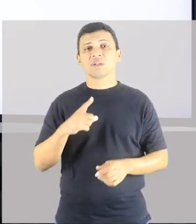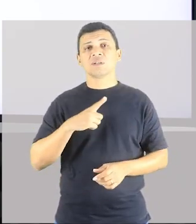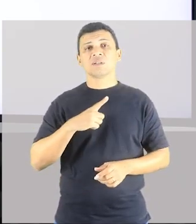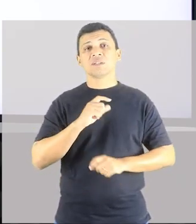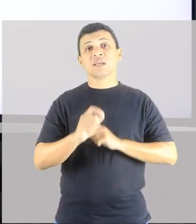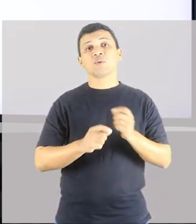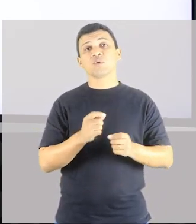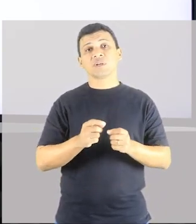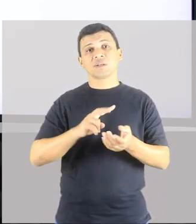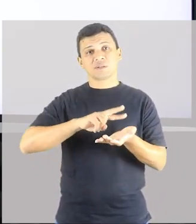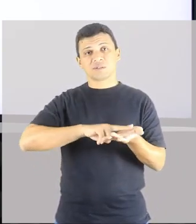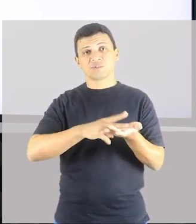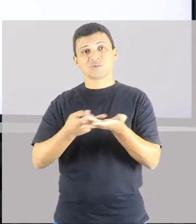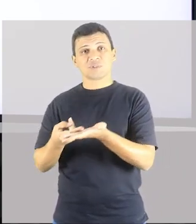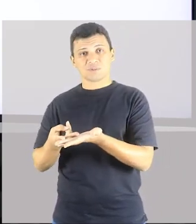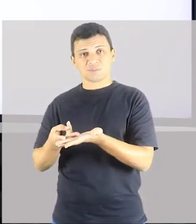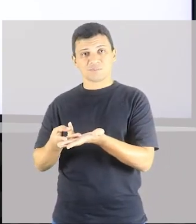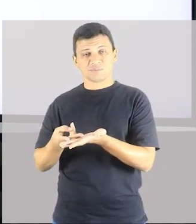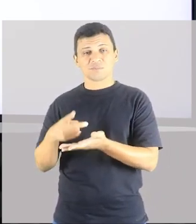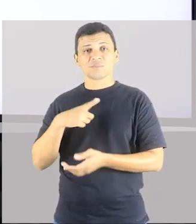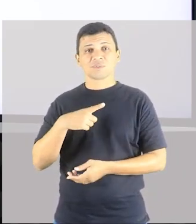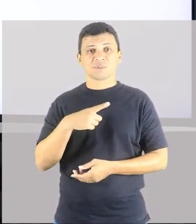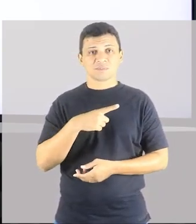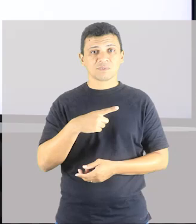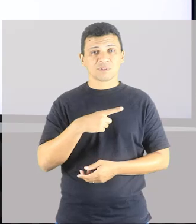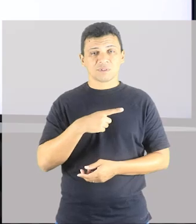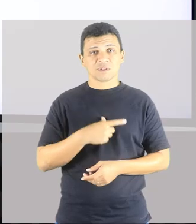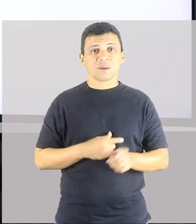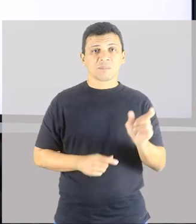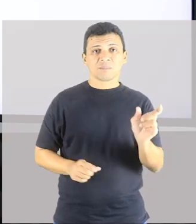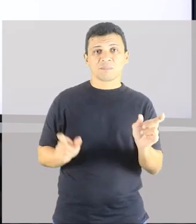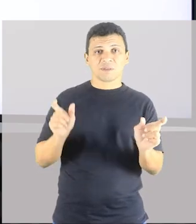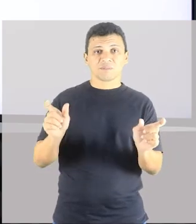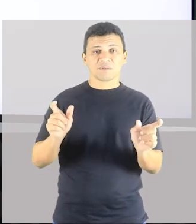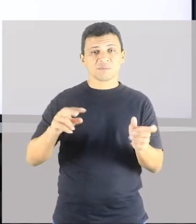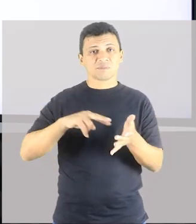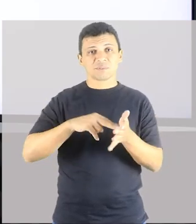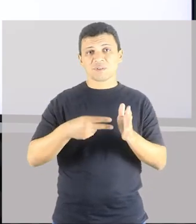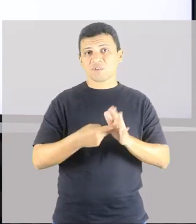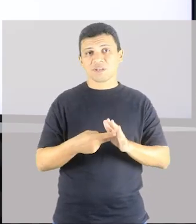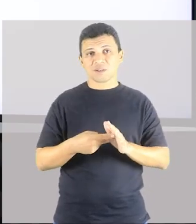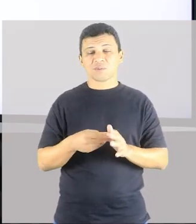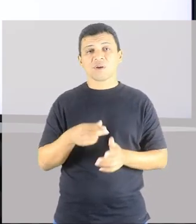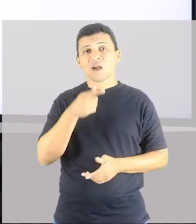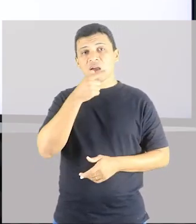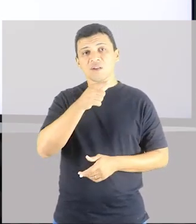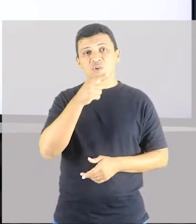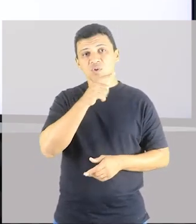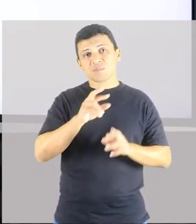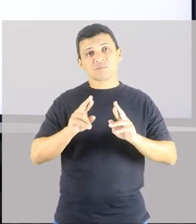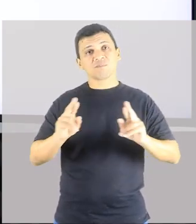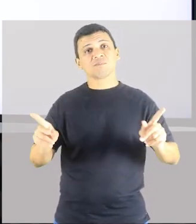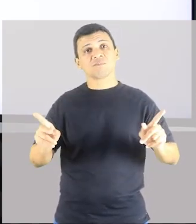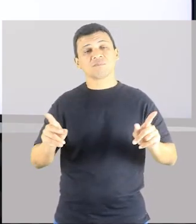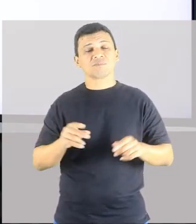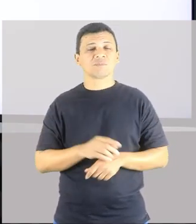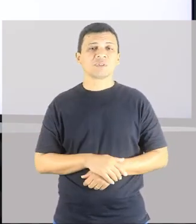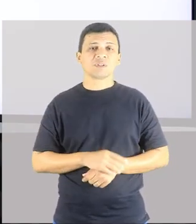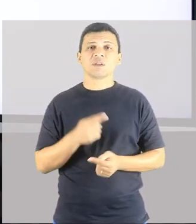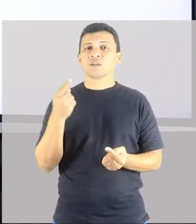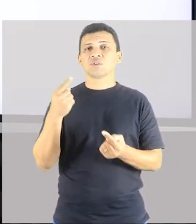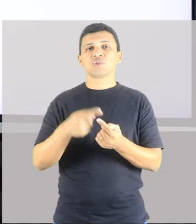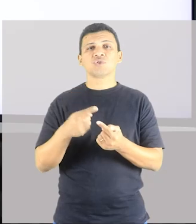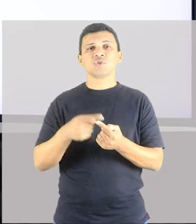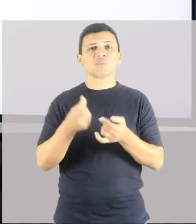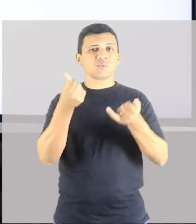as traduções, então as versões ou os equivalentes em diferentes idiomas. Então, que tipo de informação nós podemos